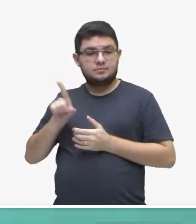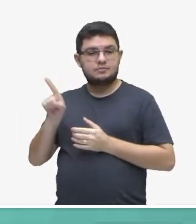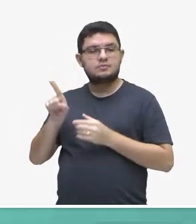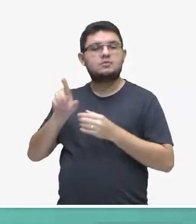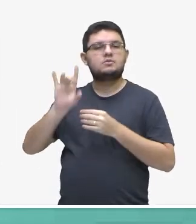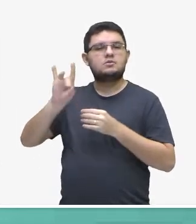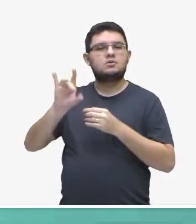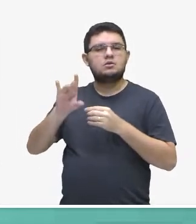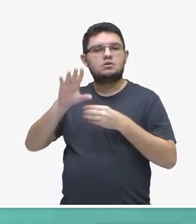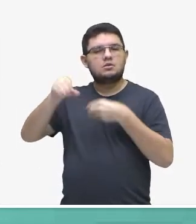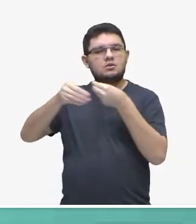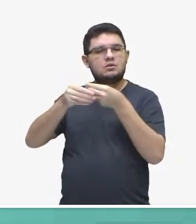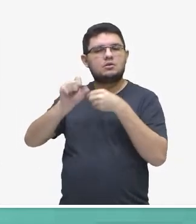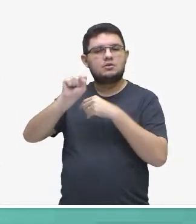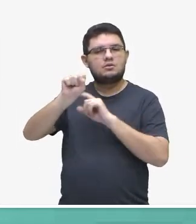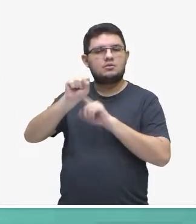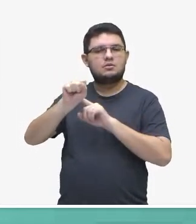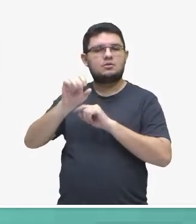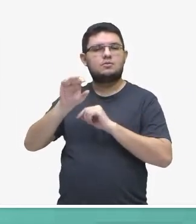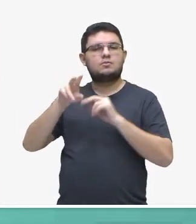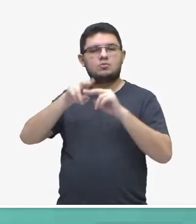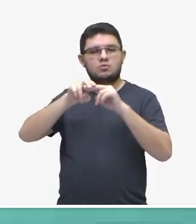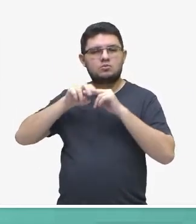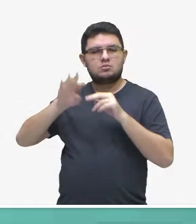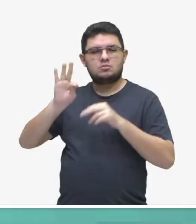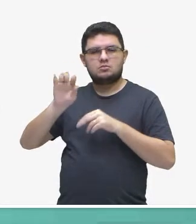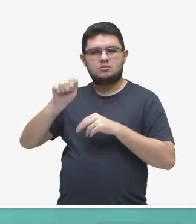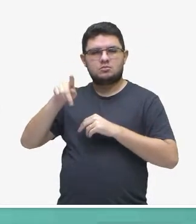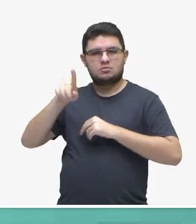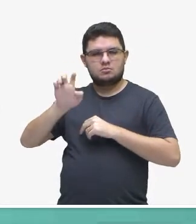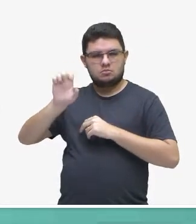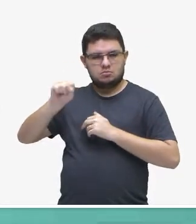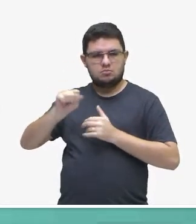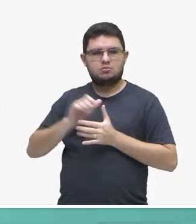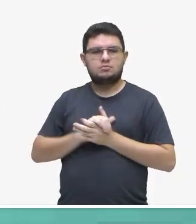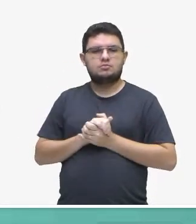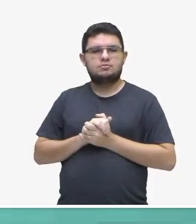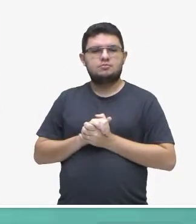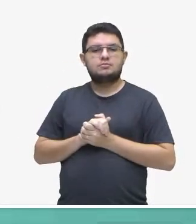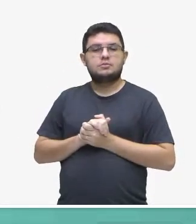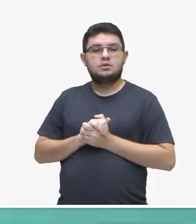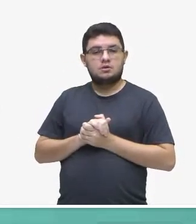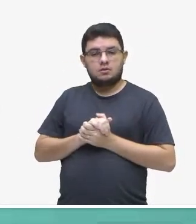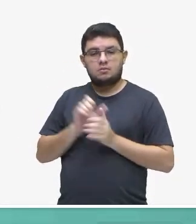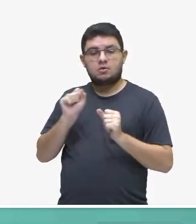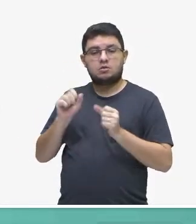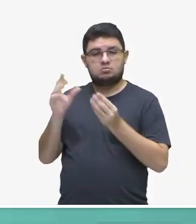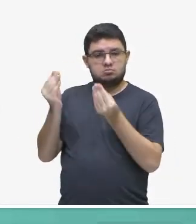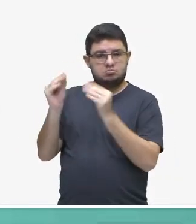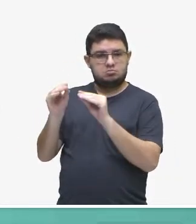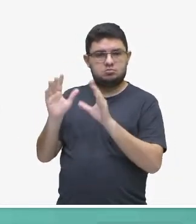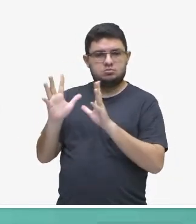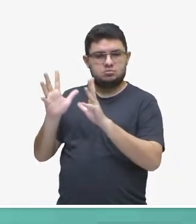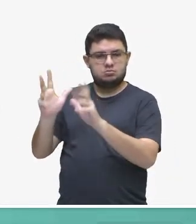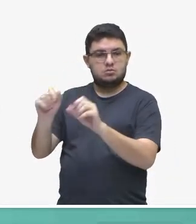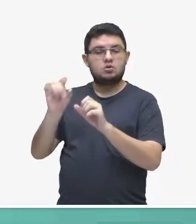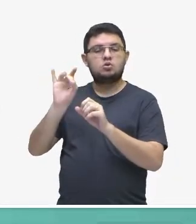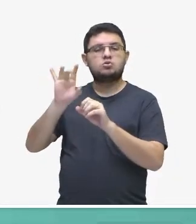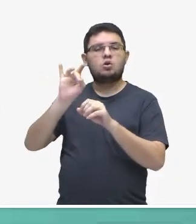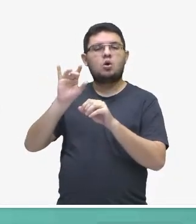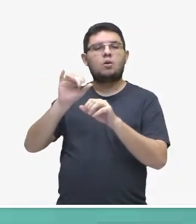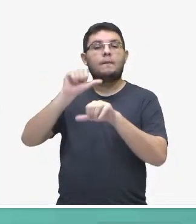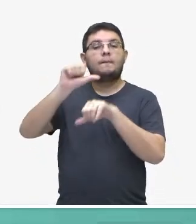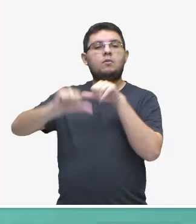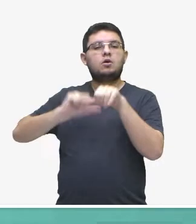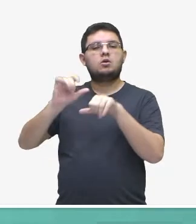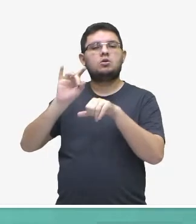minutes sunbath, né, every day. Aí você preenche com o resto aqui, tá, gente? Aqui você tem a frase completa e eu só apenas coloquei a